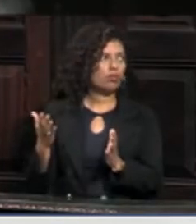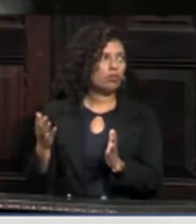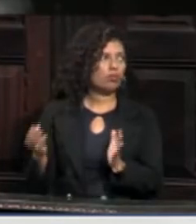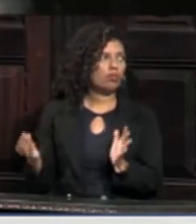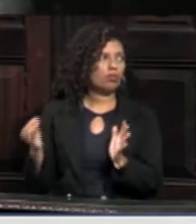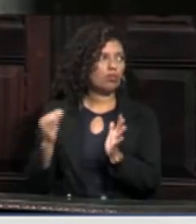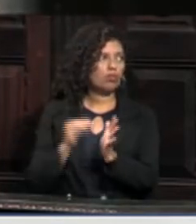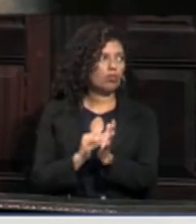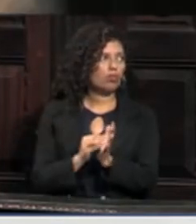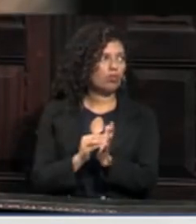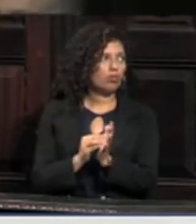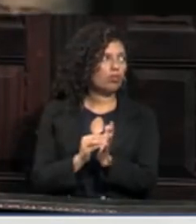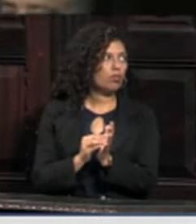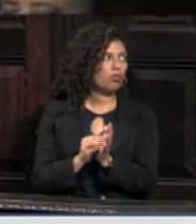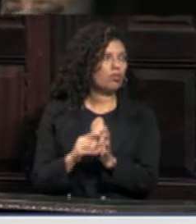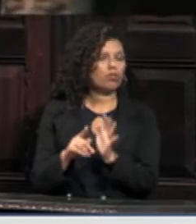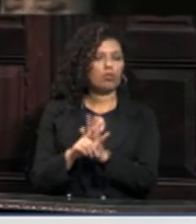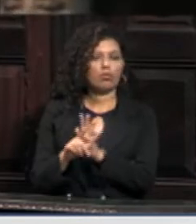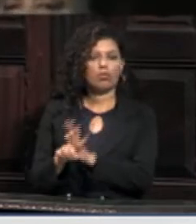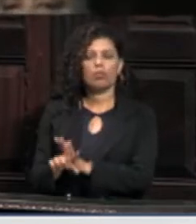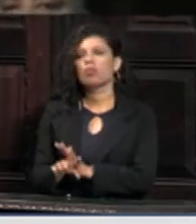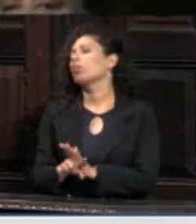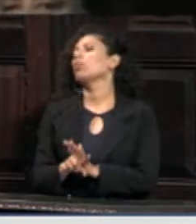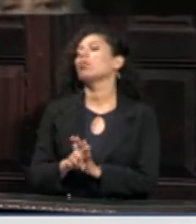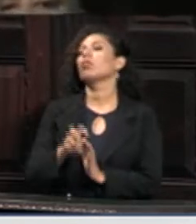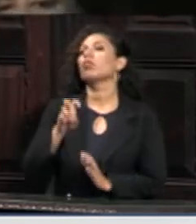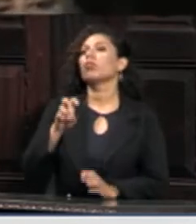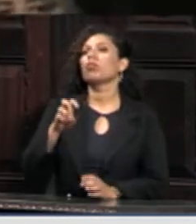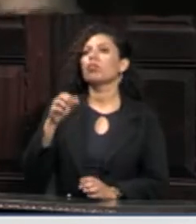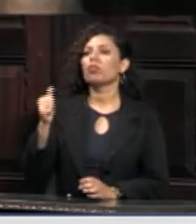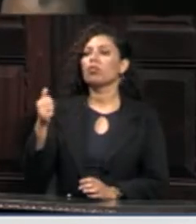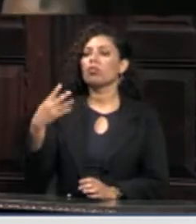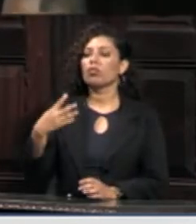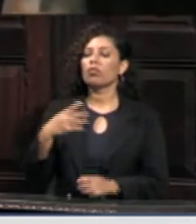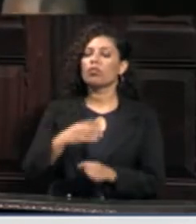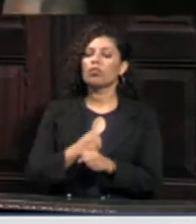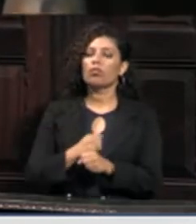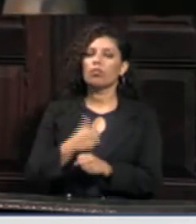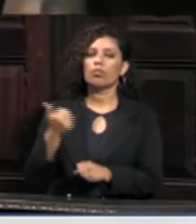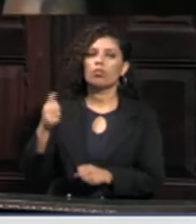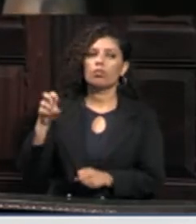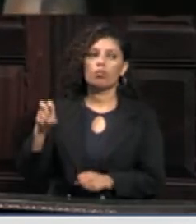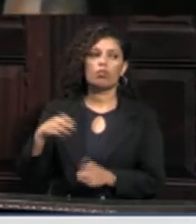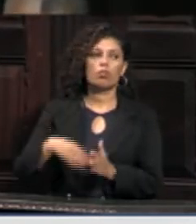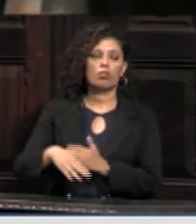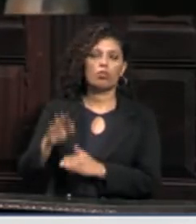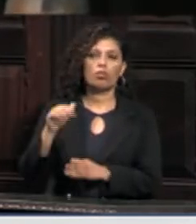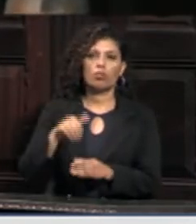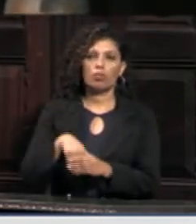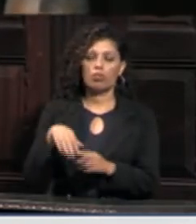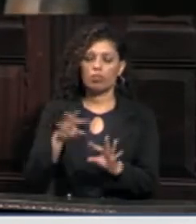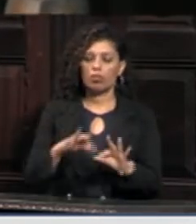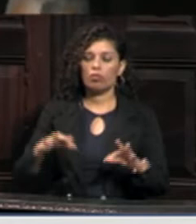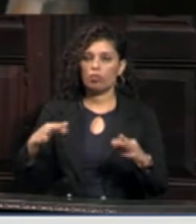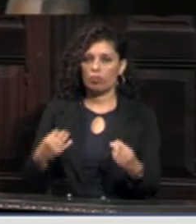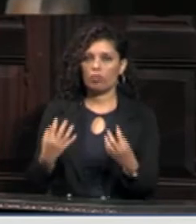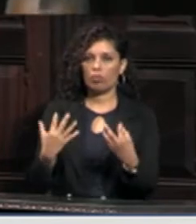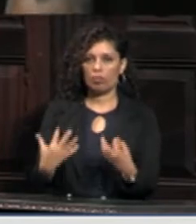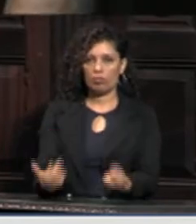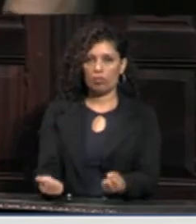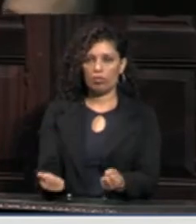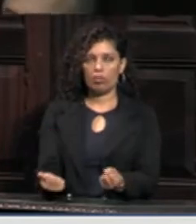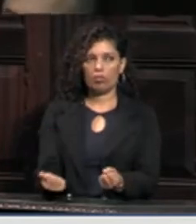regimentais do projeto de lei 114/2015. Em votação. Senhores que aprovam, permaneçam como